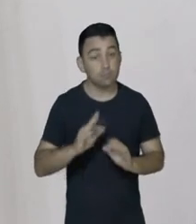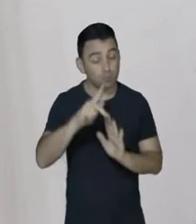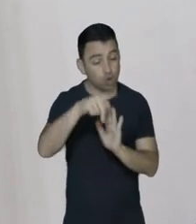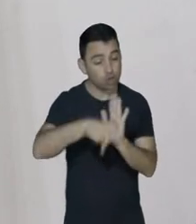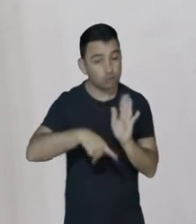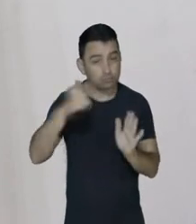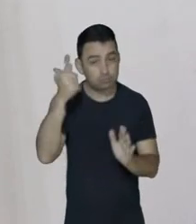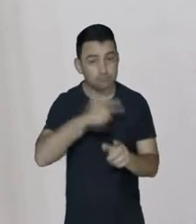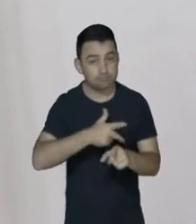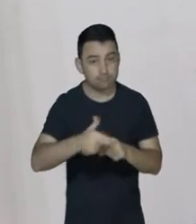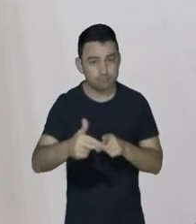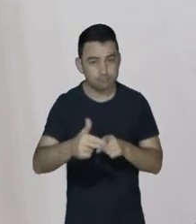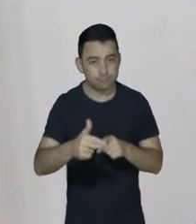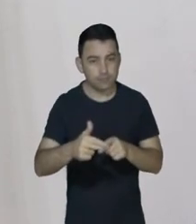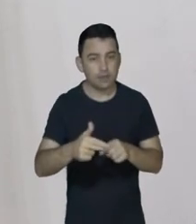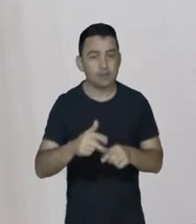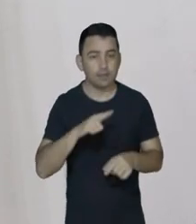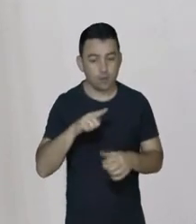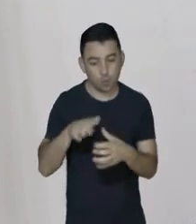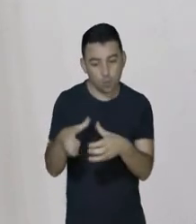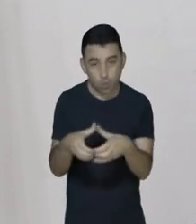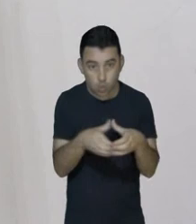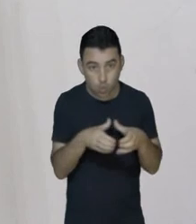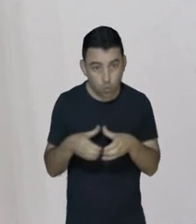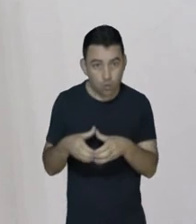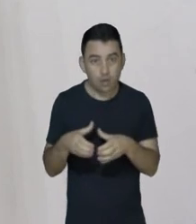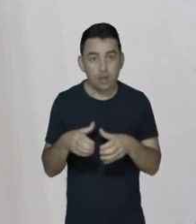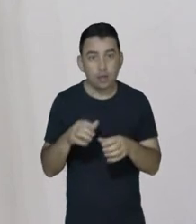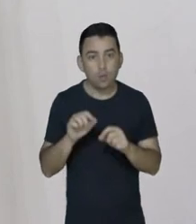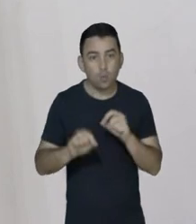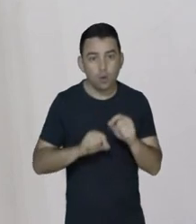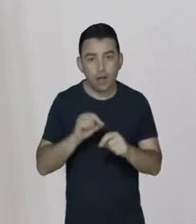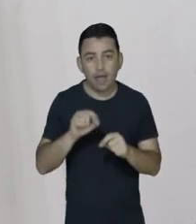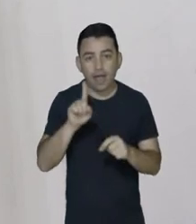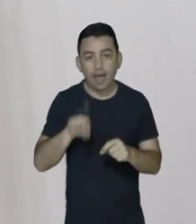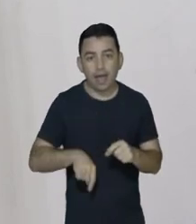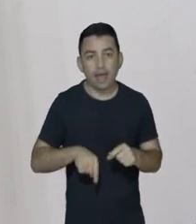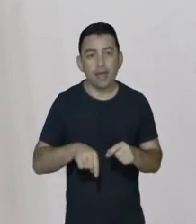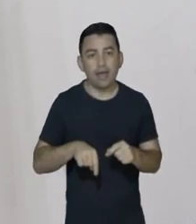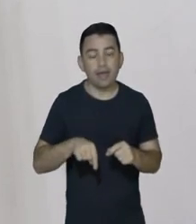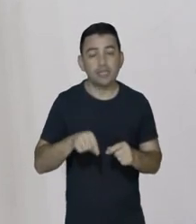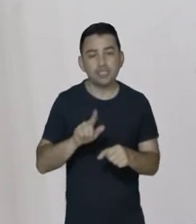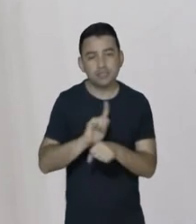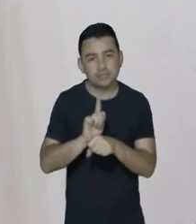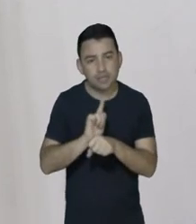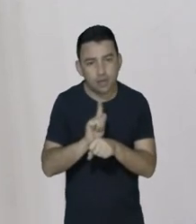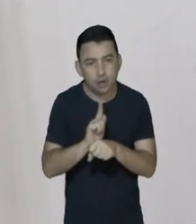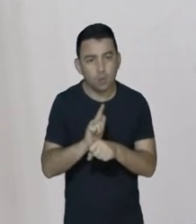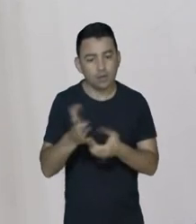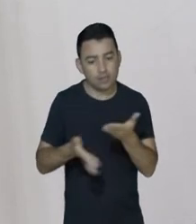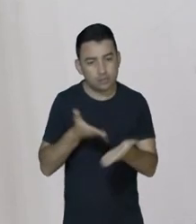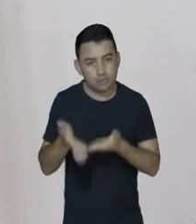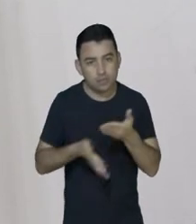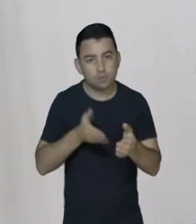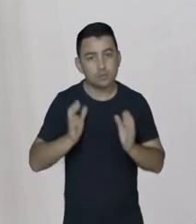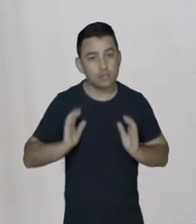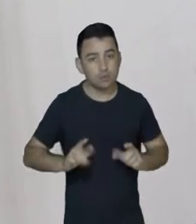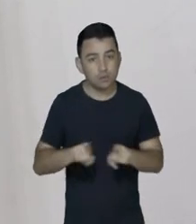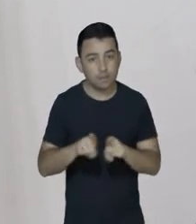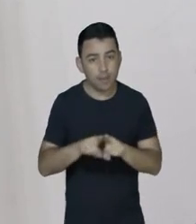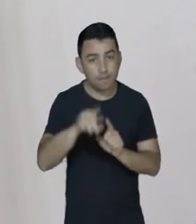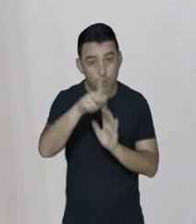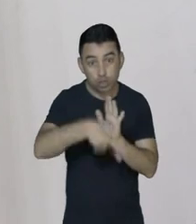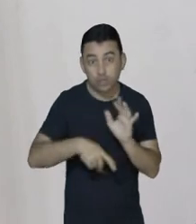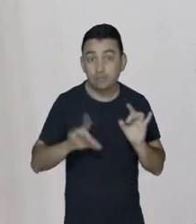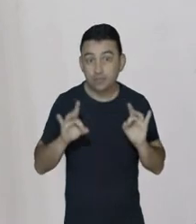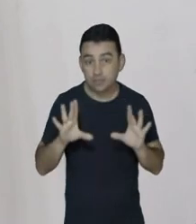Foi concedido nas categorias Gestão, Atendimento ao Cidadão e Projetos Especiais, esta última na qual